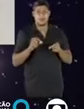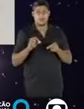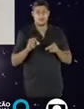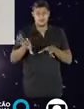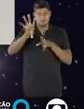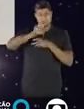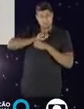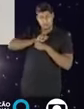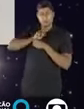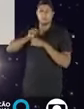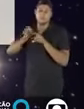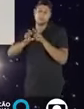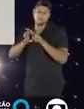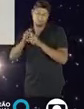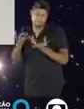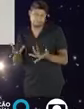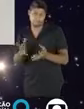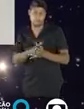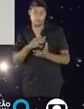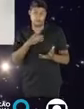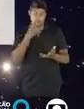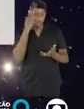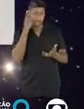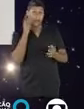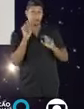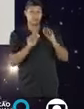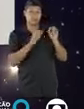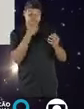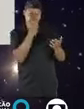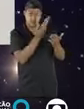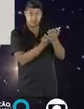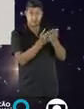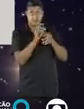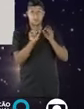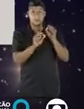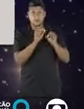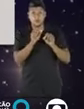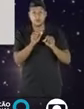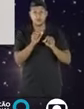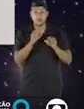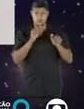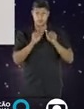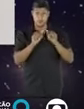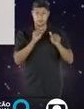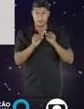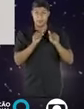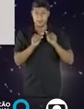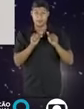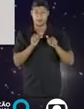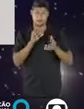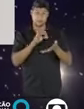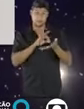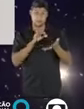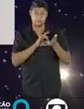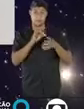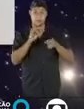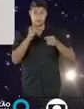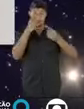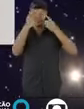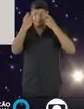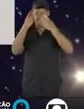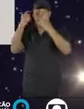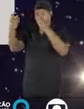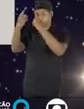vai. Então, eu acredito muito nessa... Então, eu trabalho, né, obviamente, com a criatividade